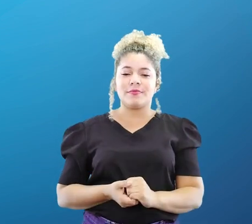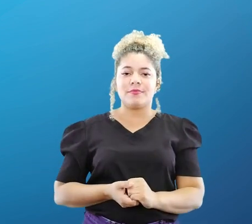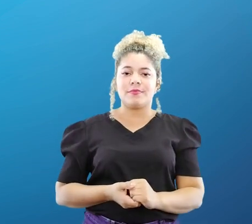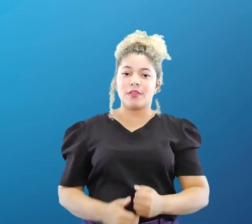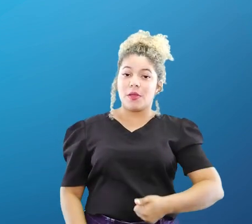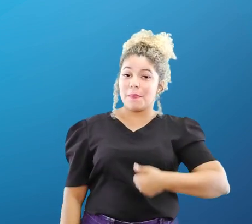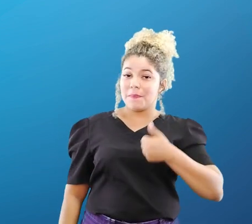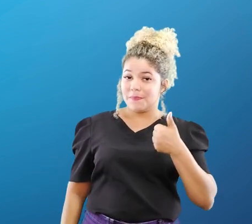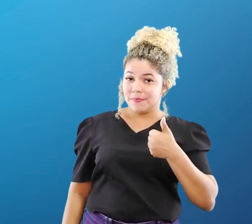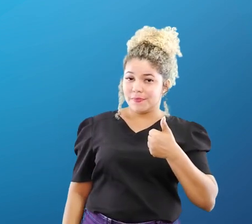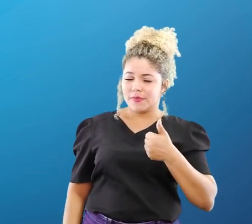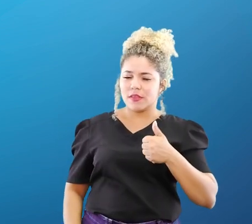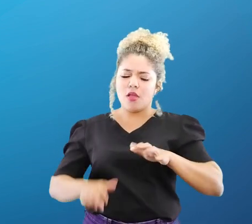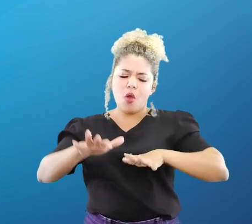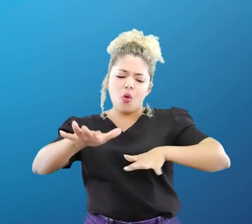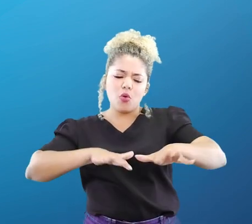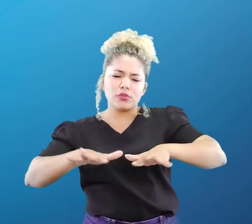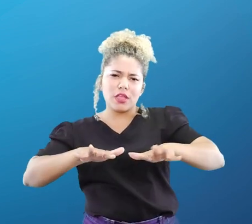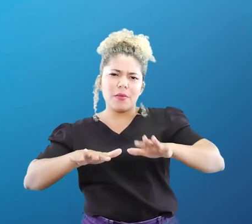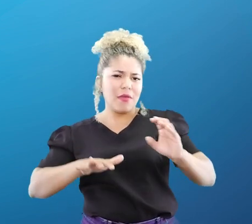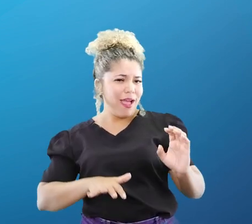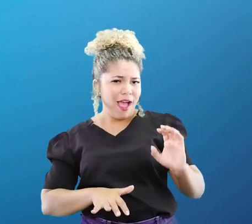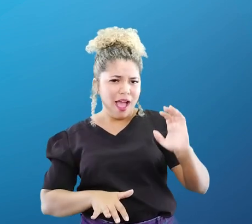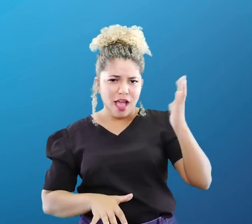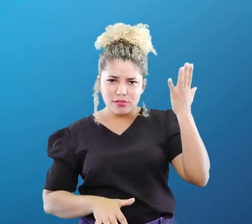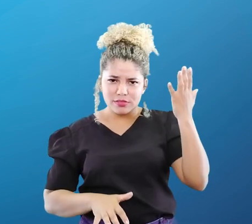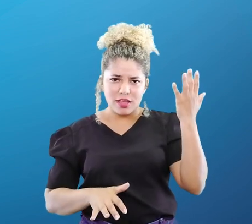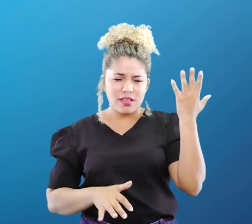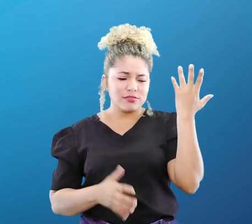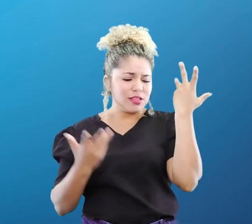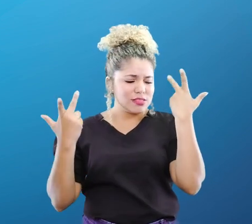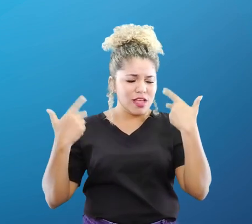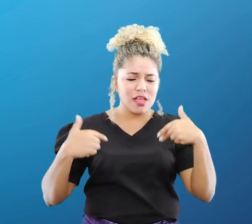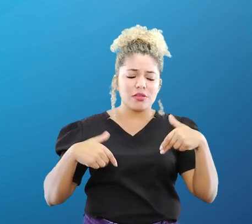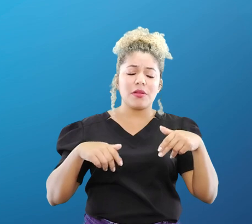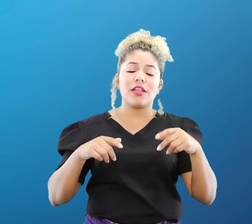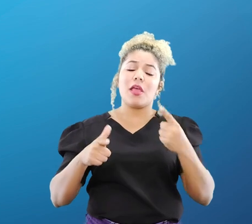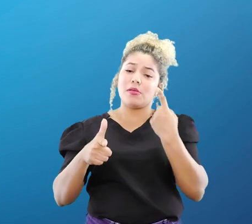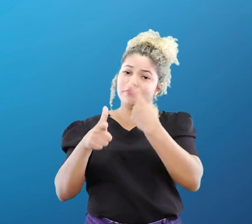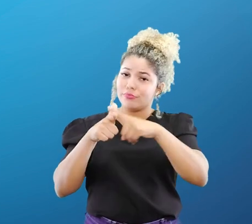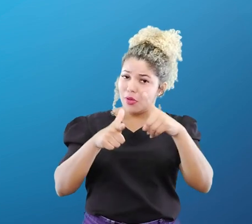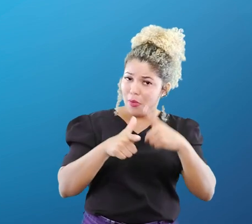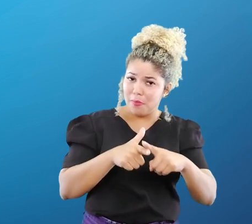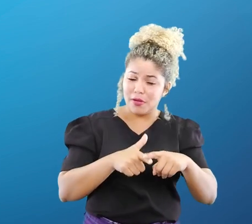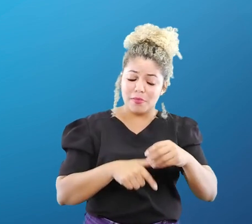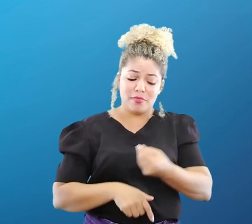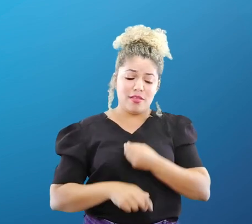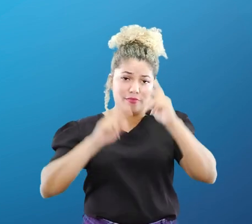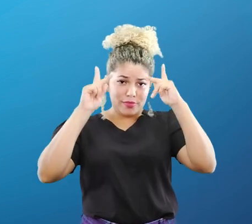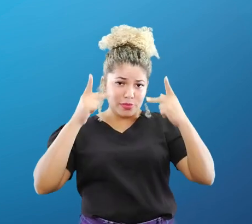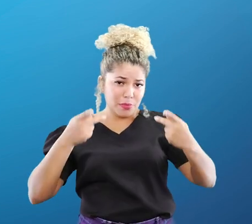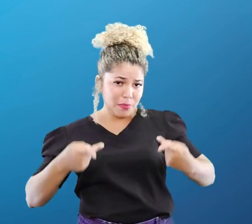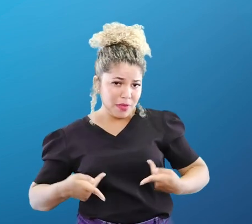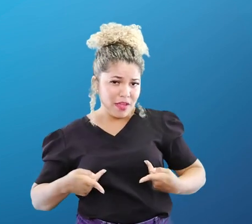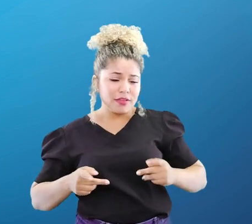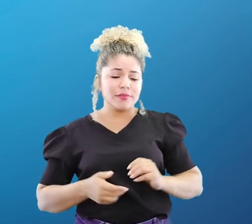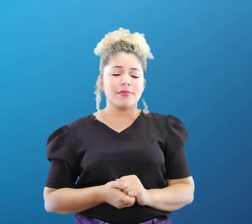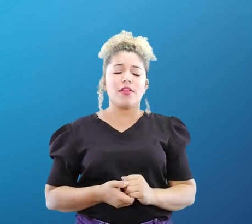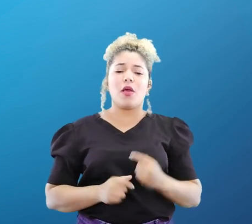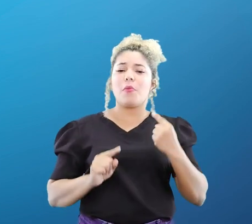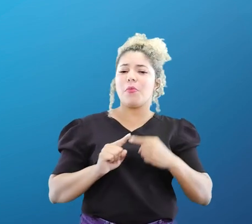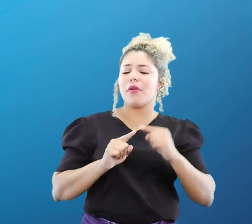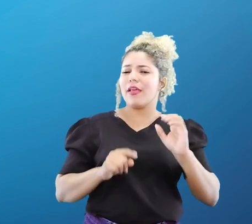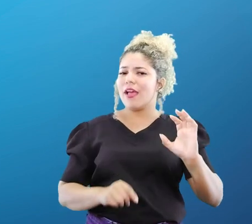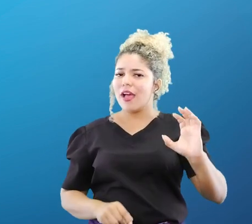1. Os terremotos são fenômenos naturais que geram grande impacto nas atividades humanas. Eles são gerados por meio